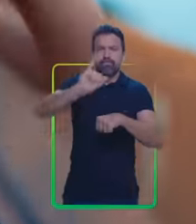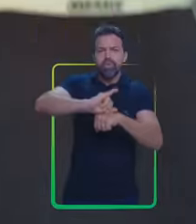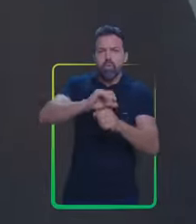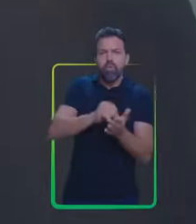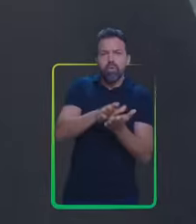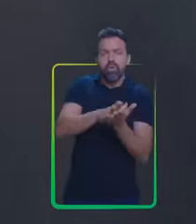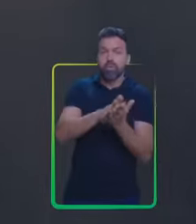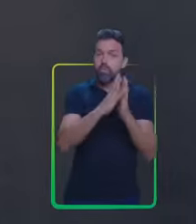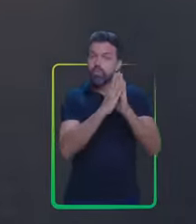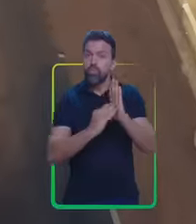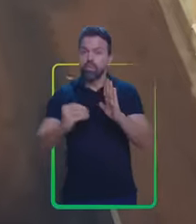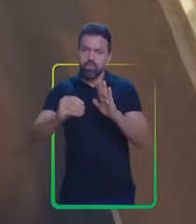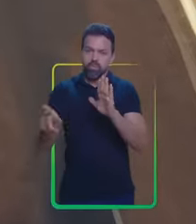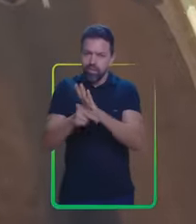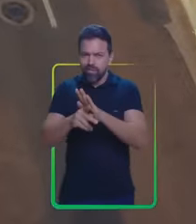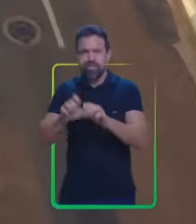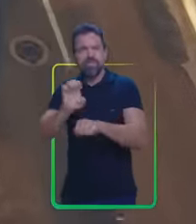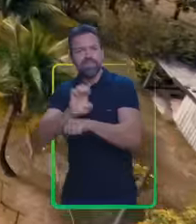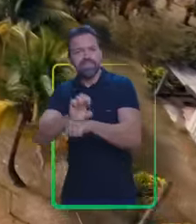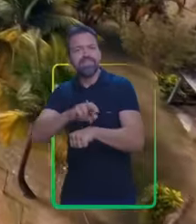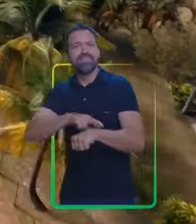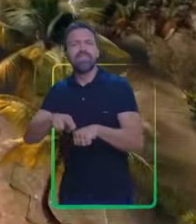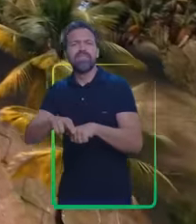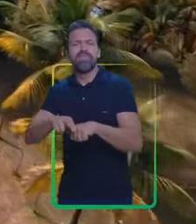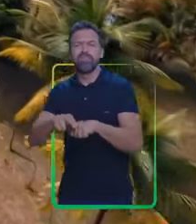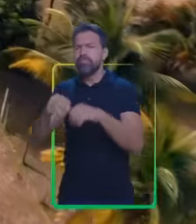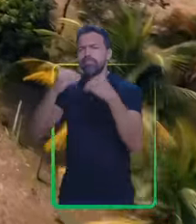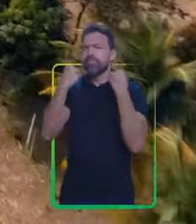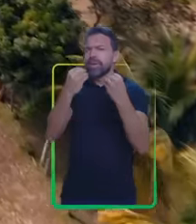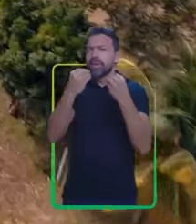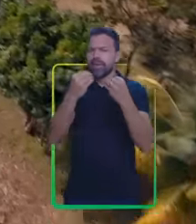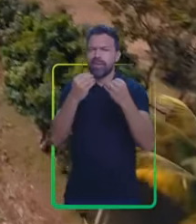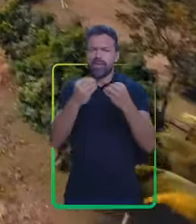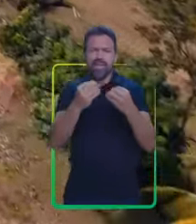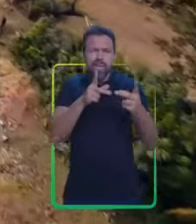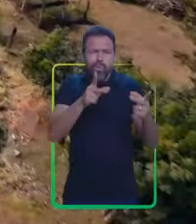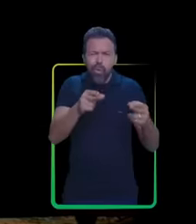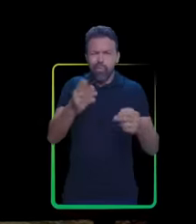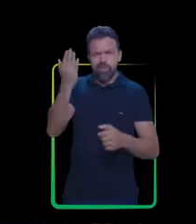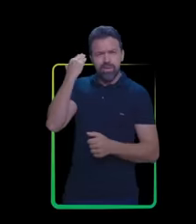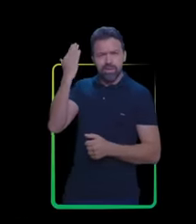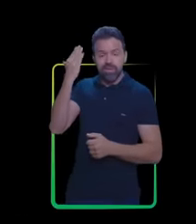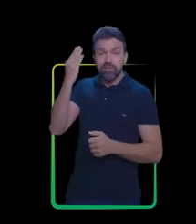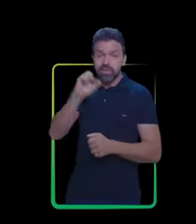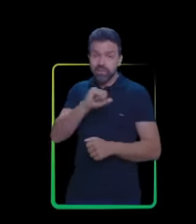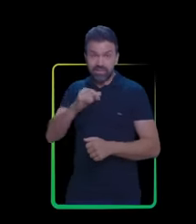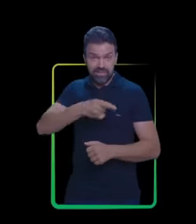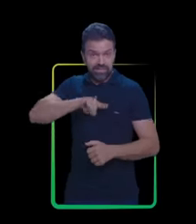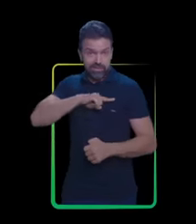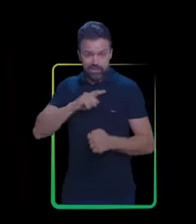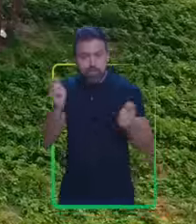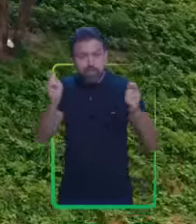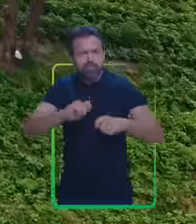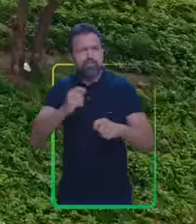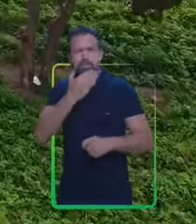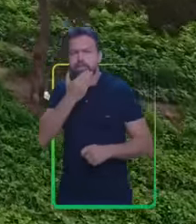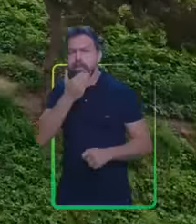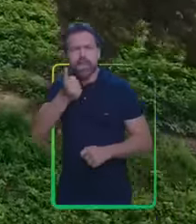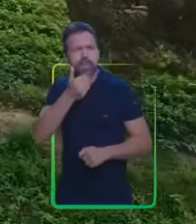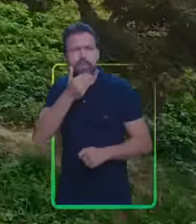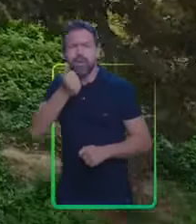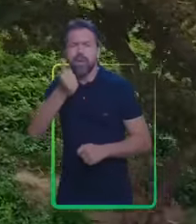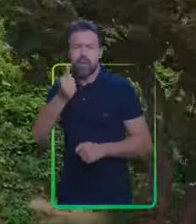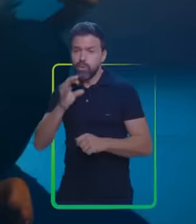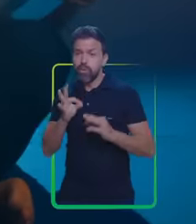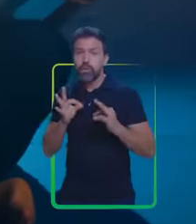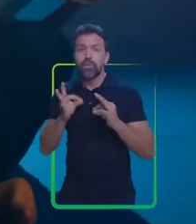para todo o estado. Para que ter mais do mesmo? Se a gente pode ter mais de